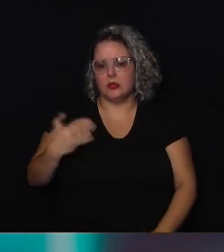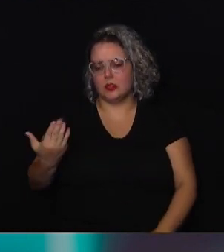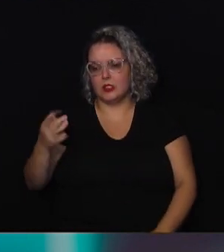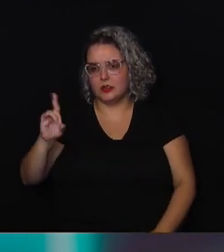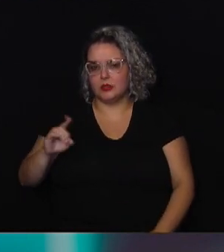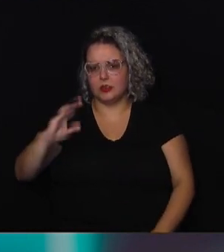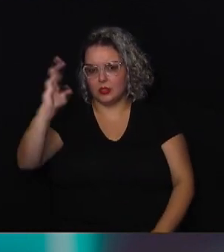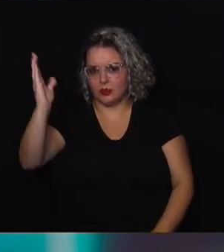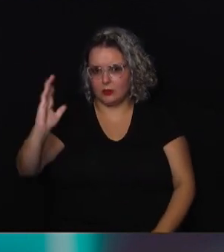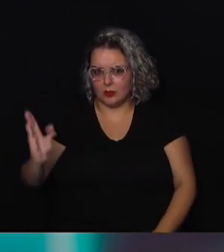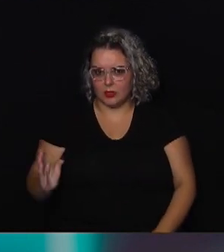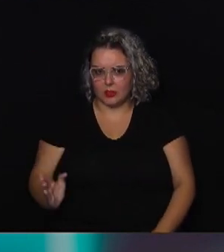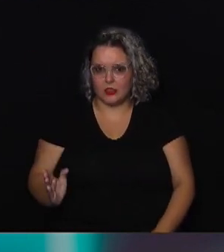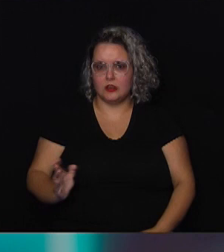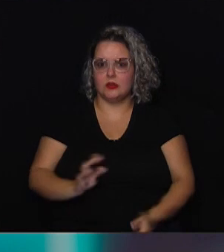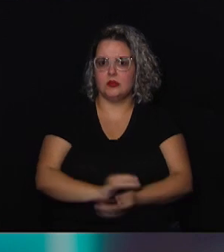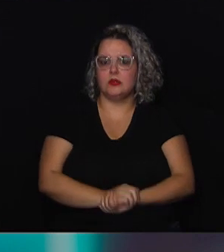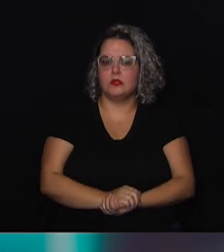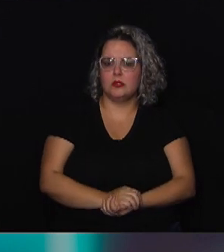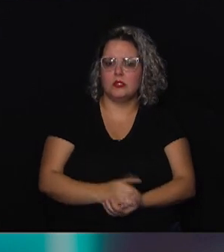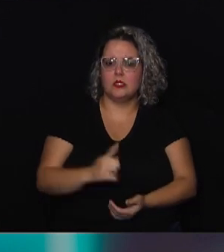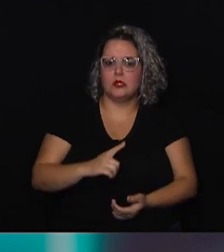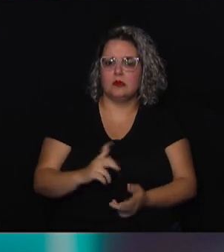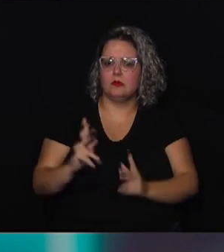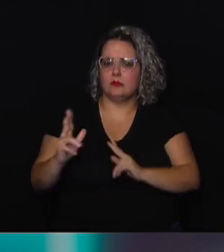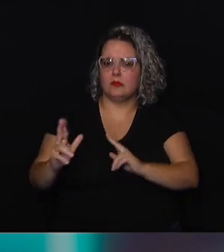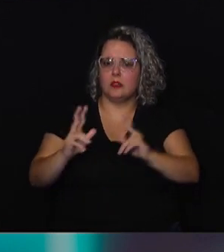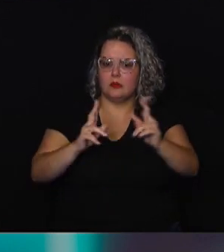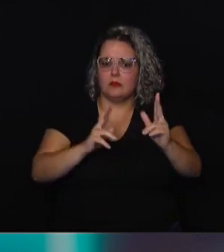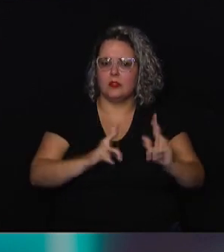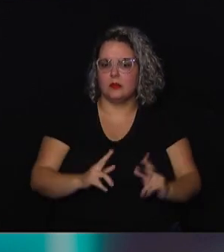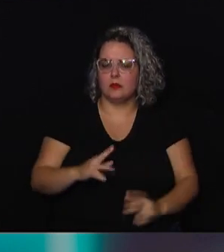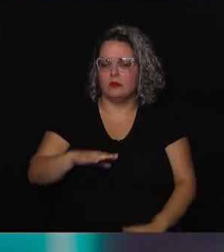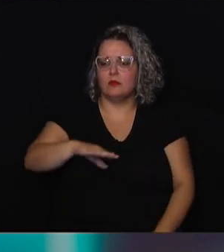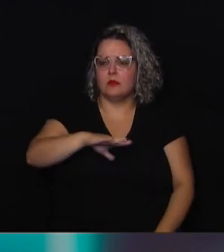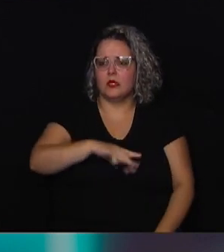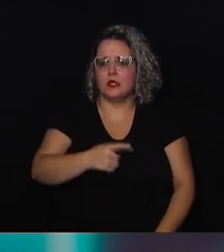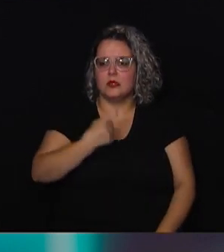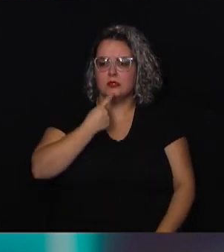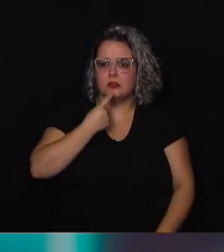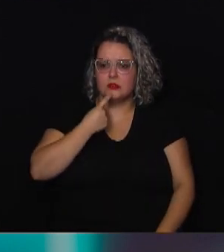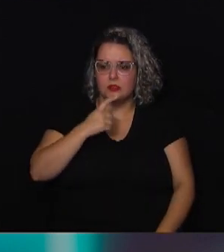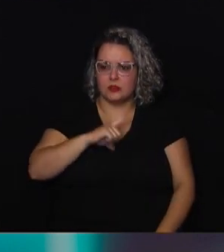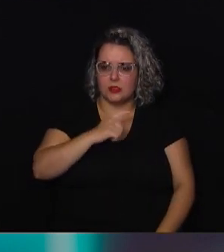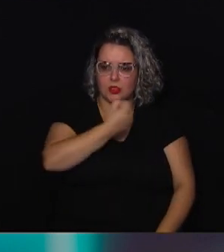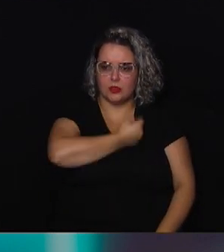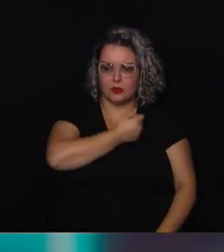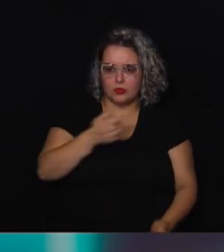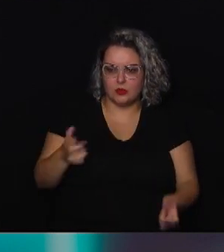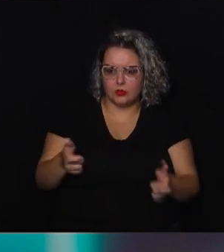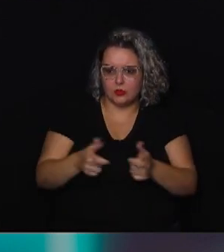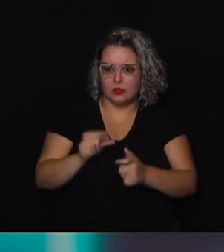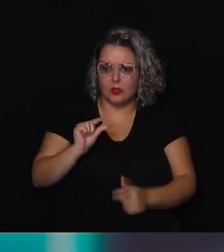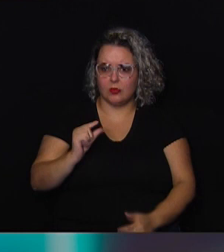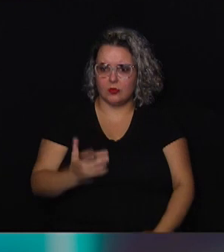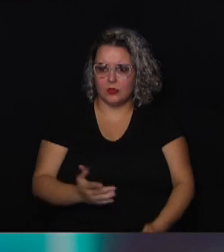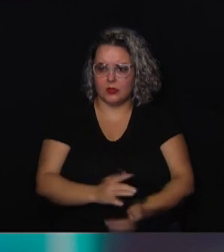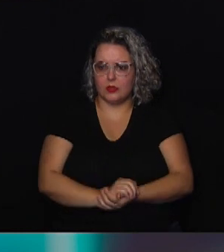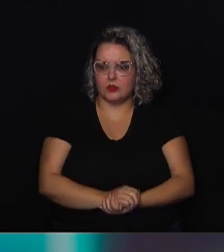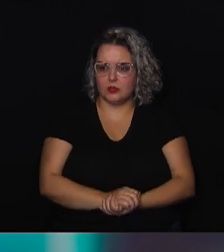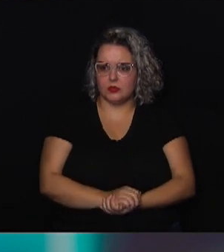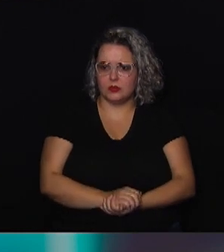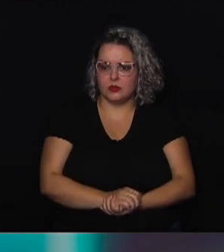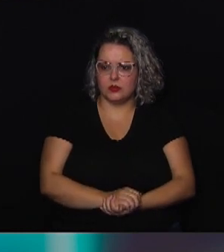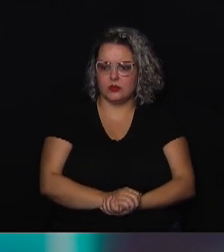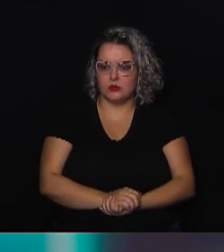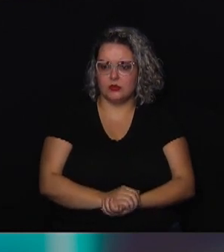temos semelhanças, né? Mas o município ele tem um número um pouco menor de menores de